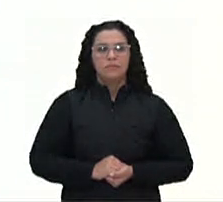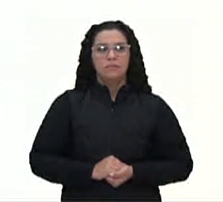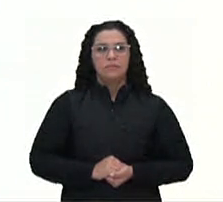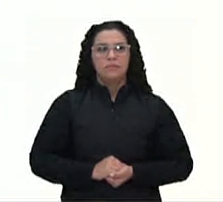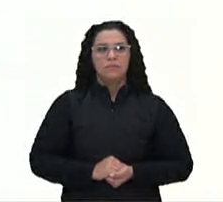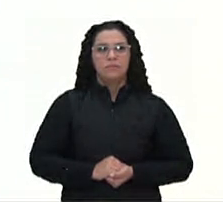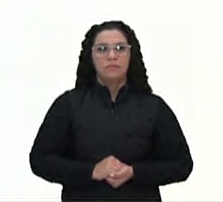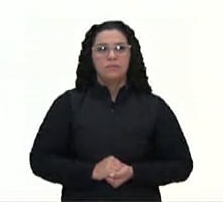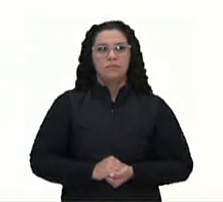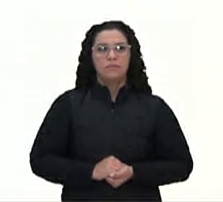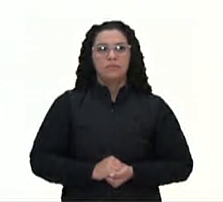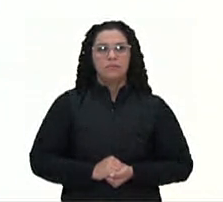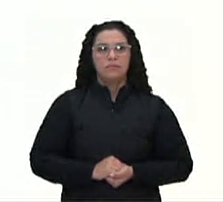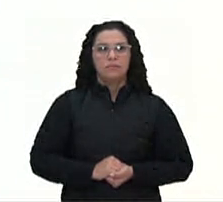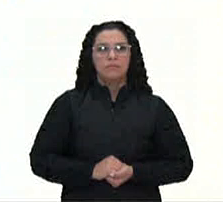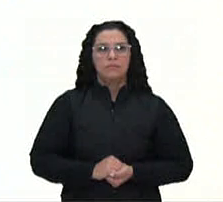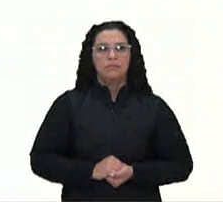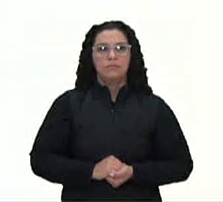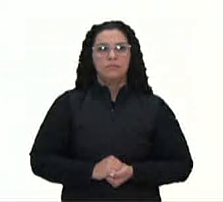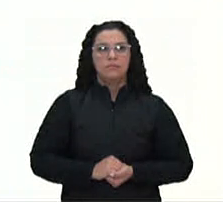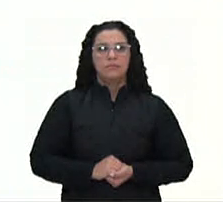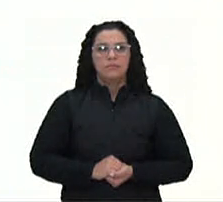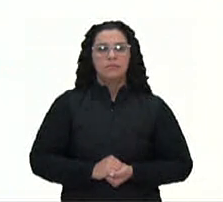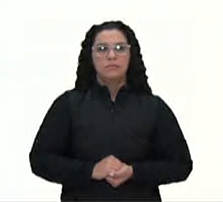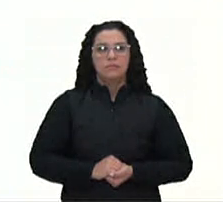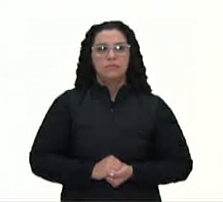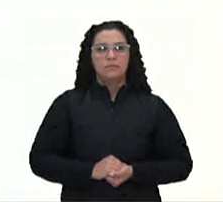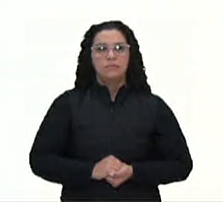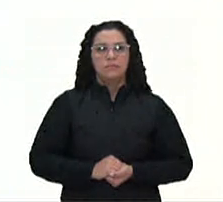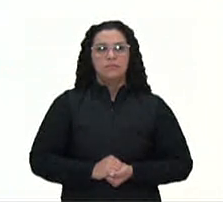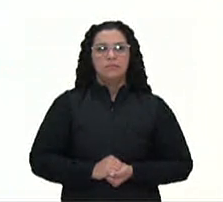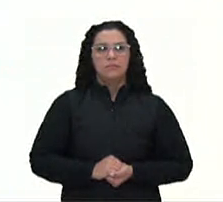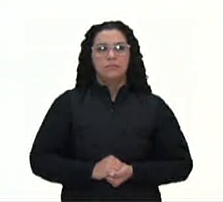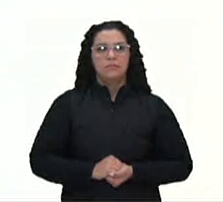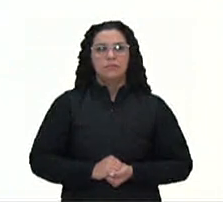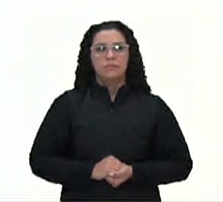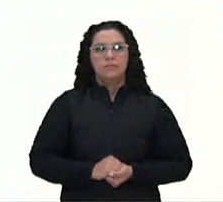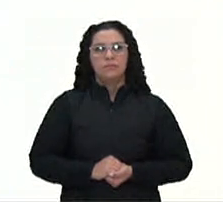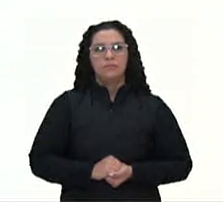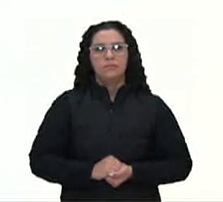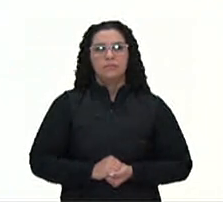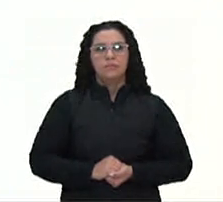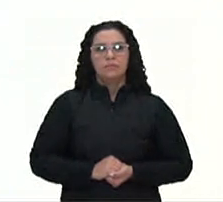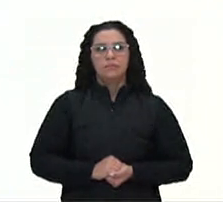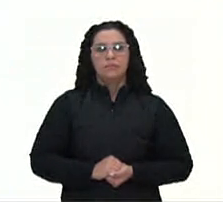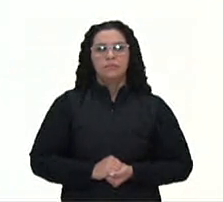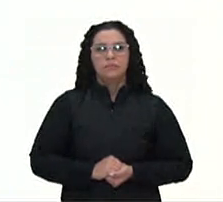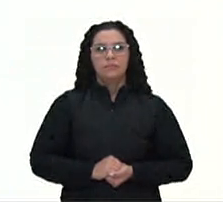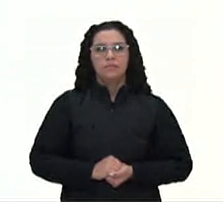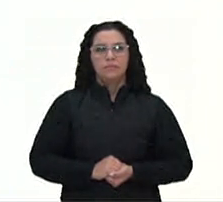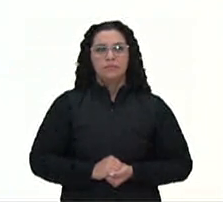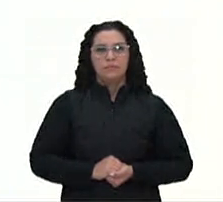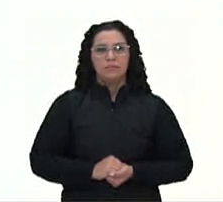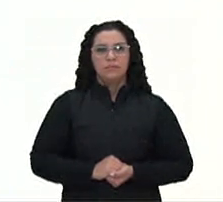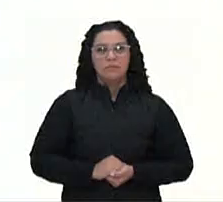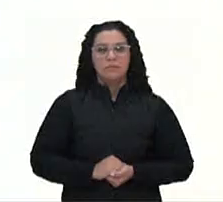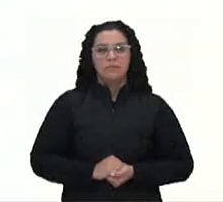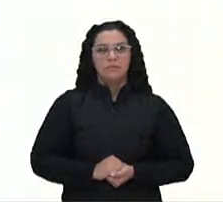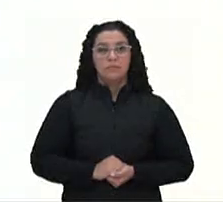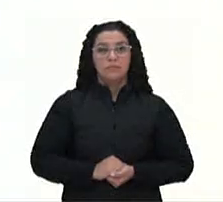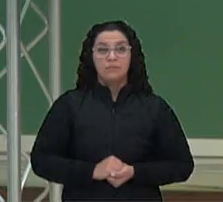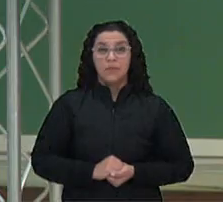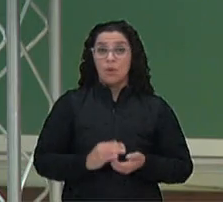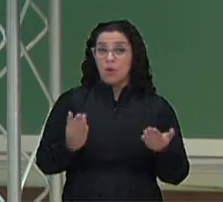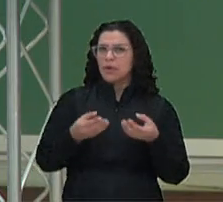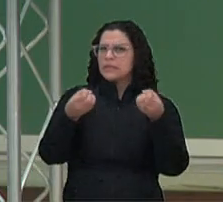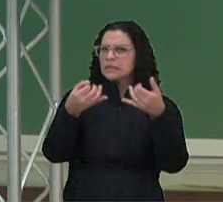the head. Chess boxing is particularly popular in Germany, the United Kingdom, India and Russia. Então